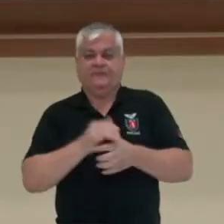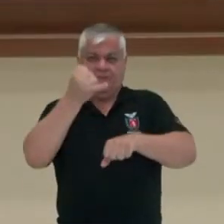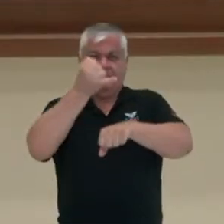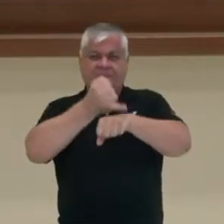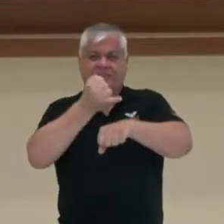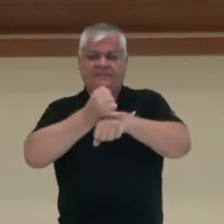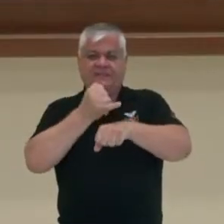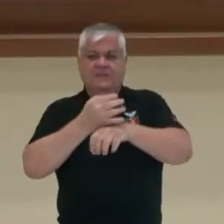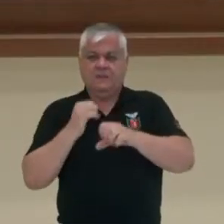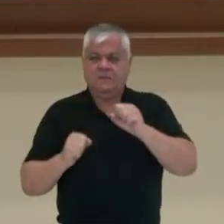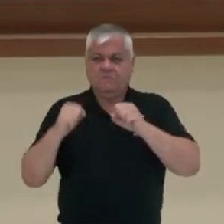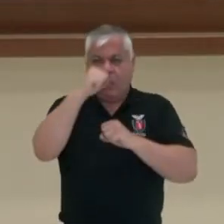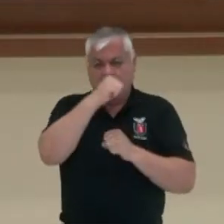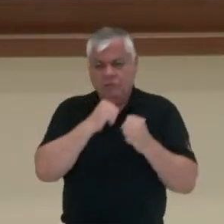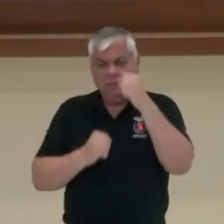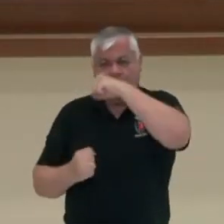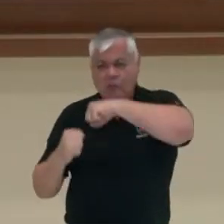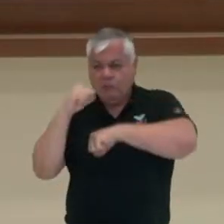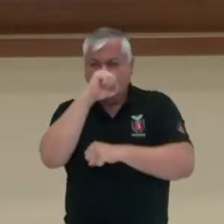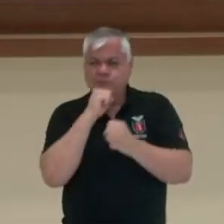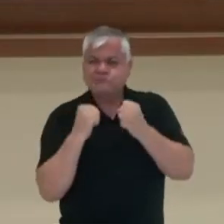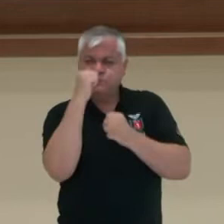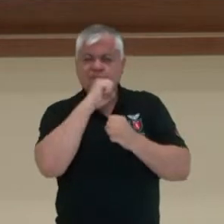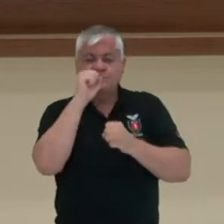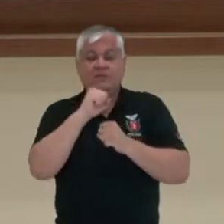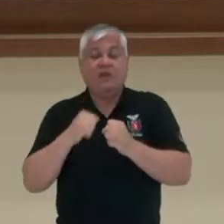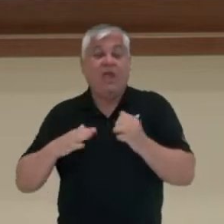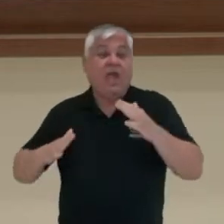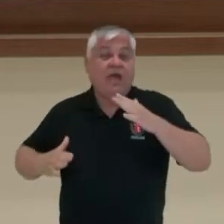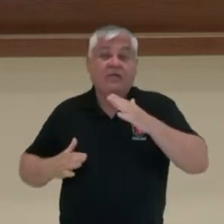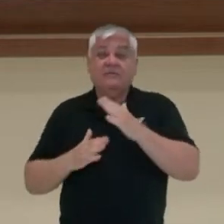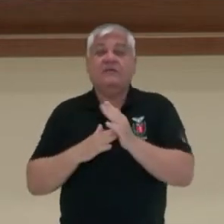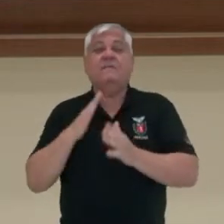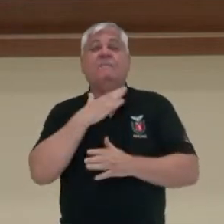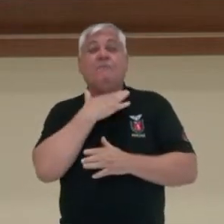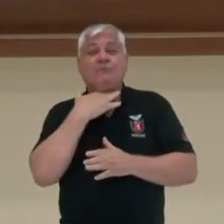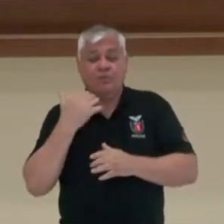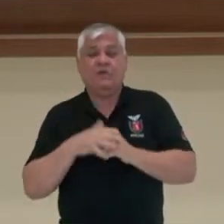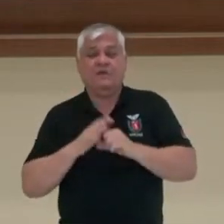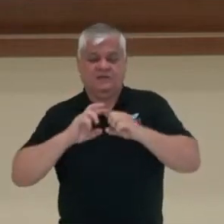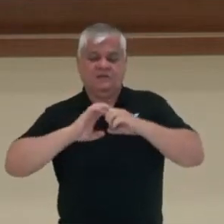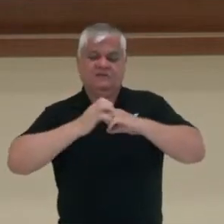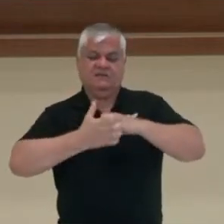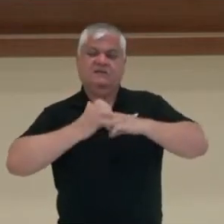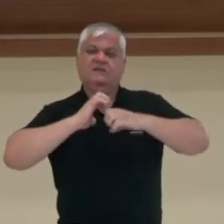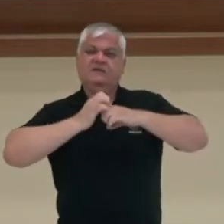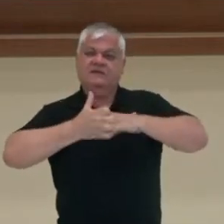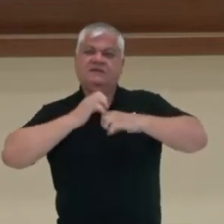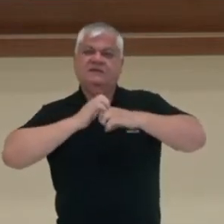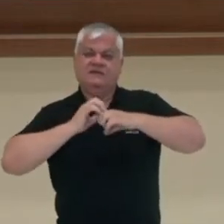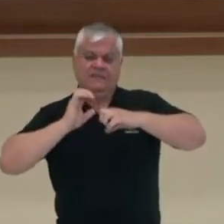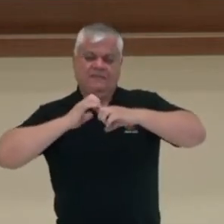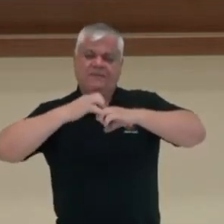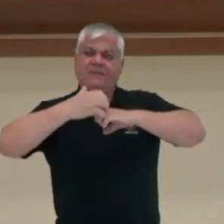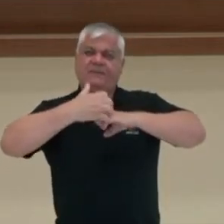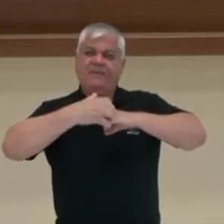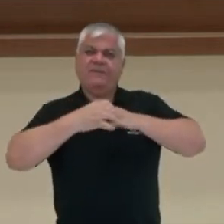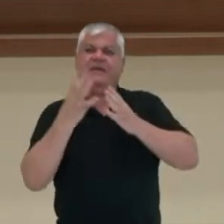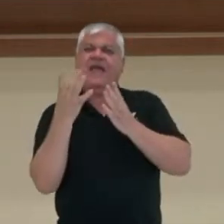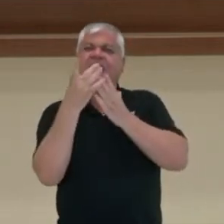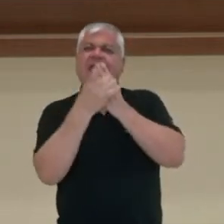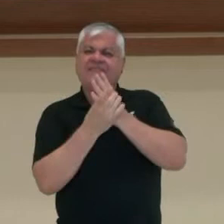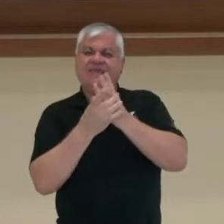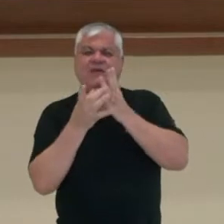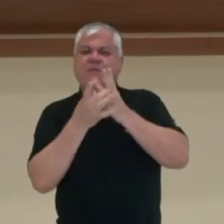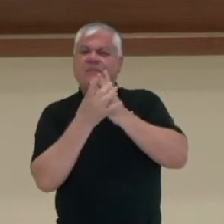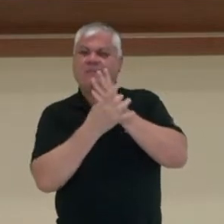até a morte e eles usavam muitas vezes pedaços de metal mesmo nas mãos, nos punhos, para que o impacto do golpe